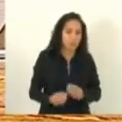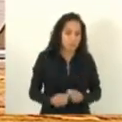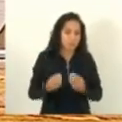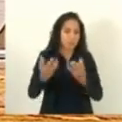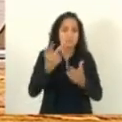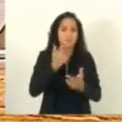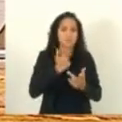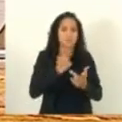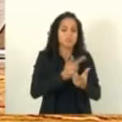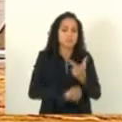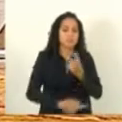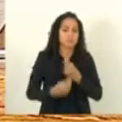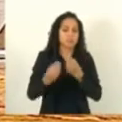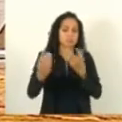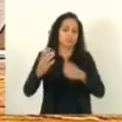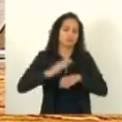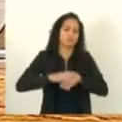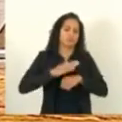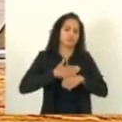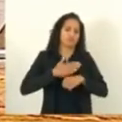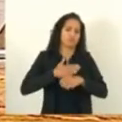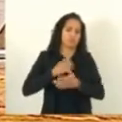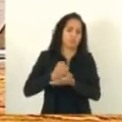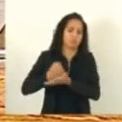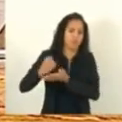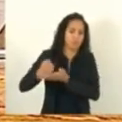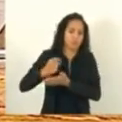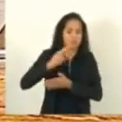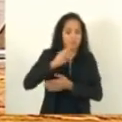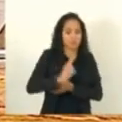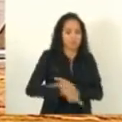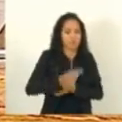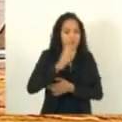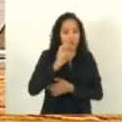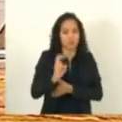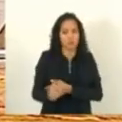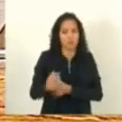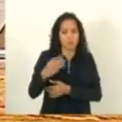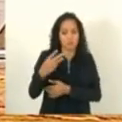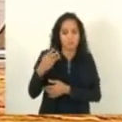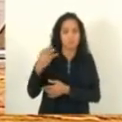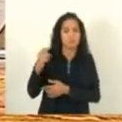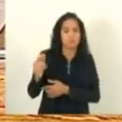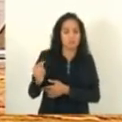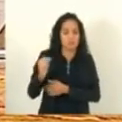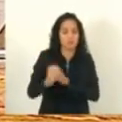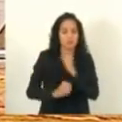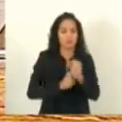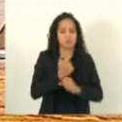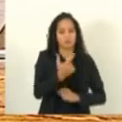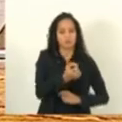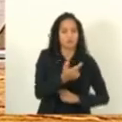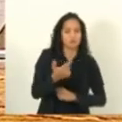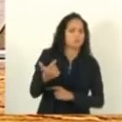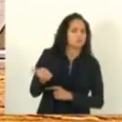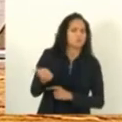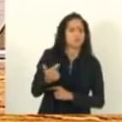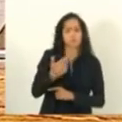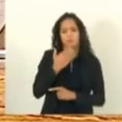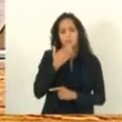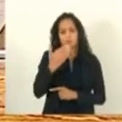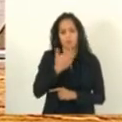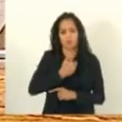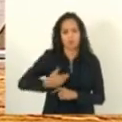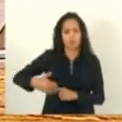autoria, portanto. Protocolizei a indicação 1537, em 2021, onde solicito ao